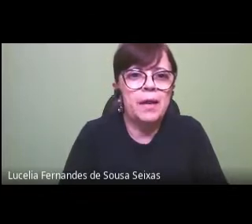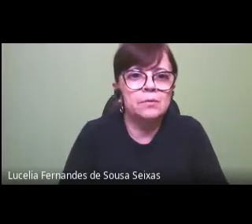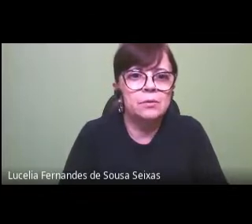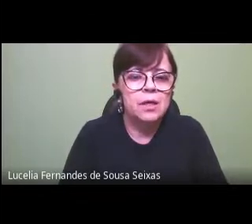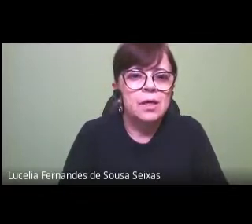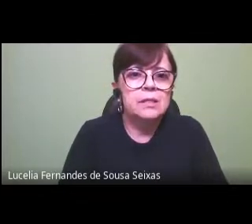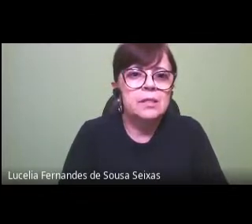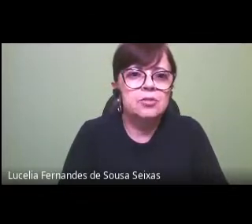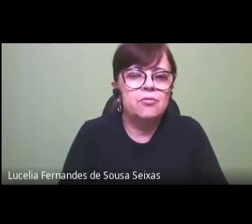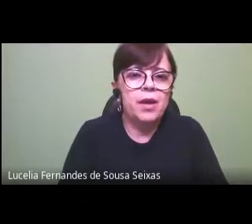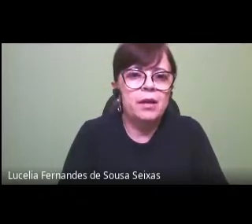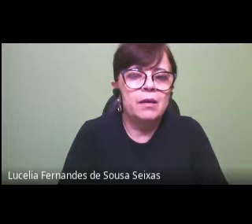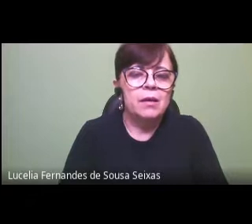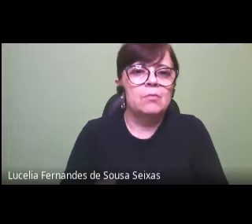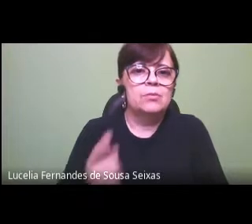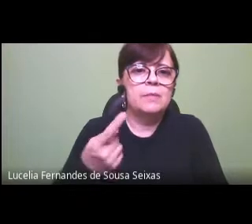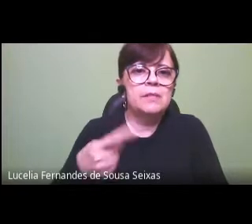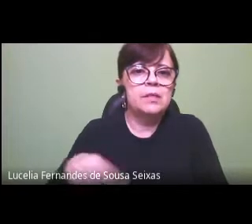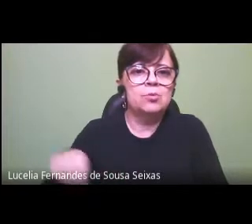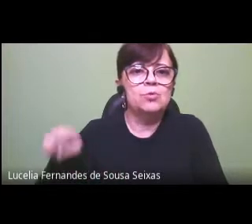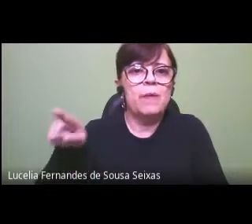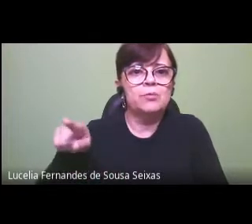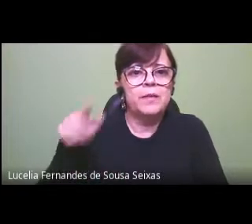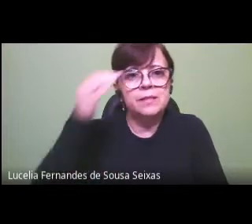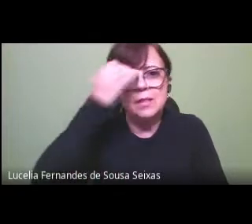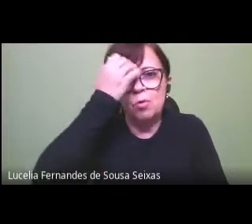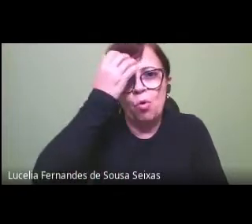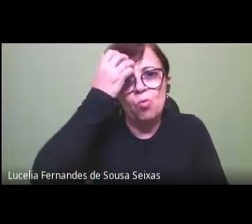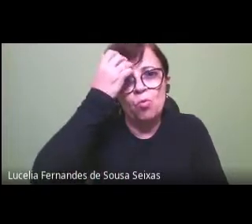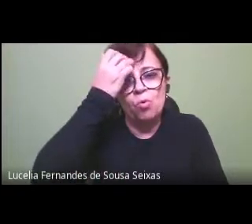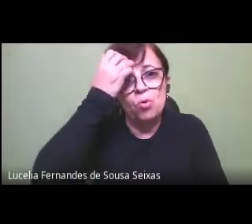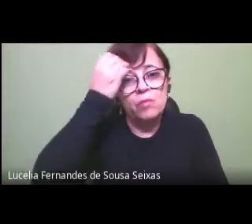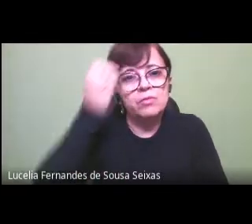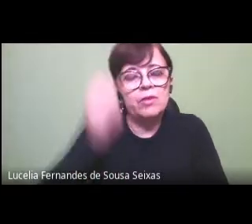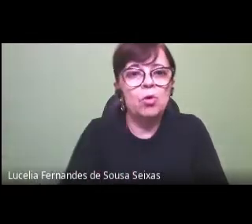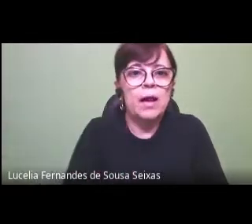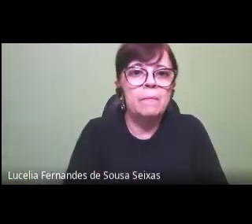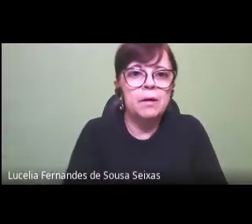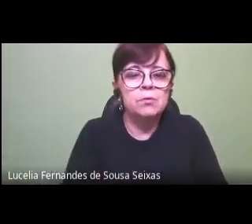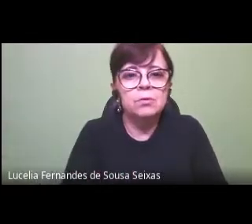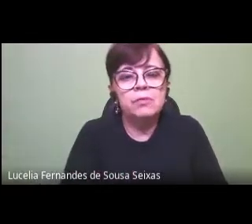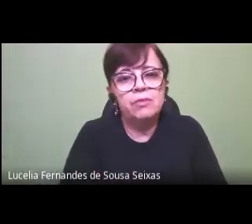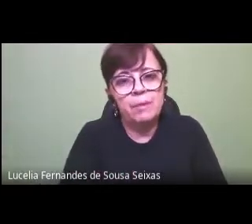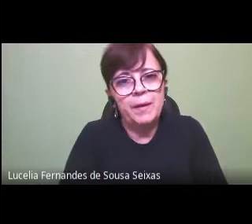ficar parado. Se tiver um semicírculo de baixo para cima, como U, você vai colocar a mão e vai ficar